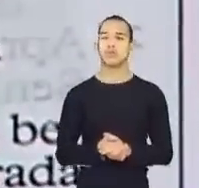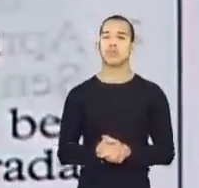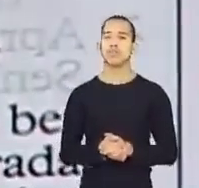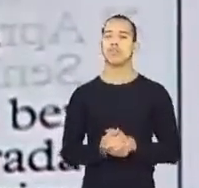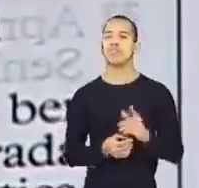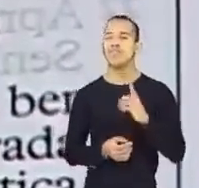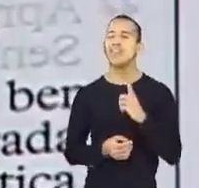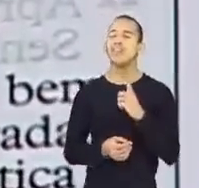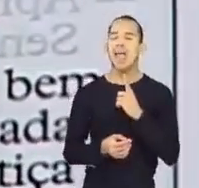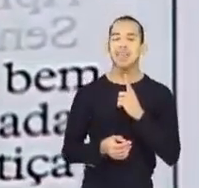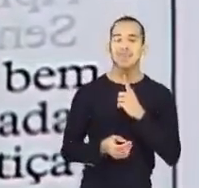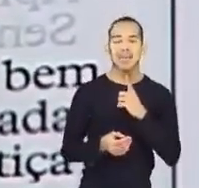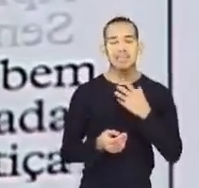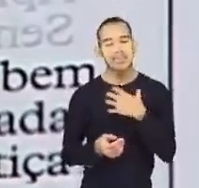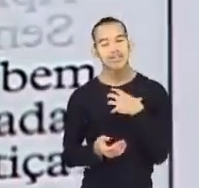pão.